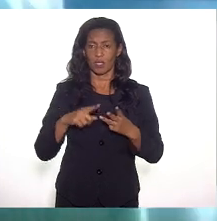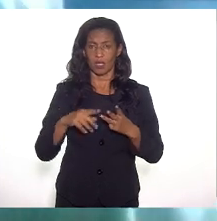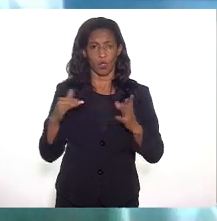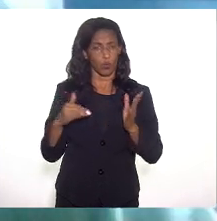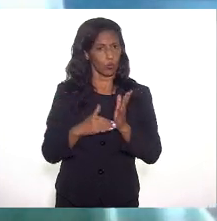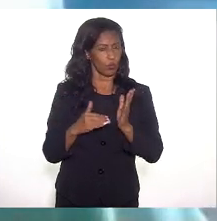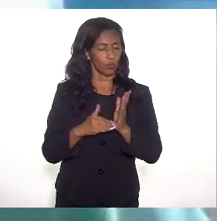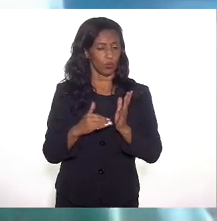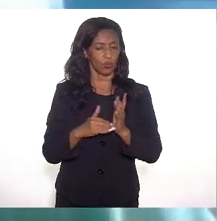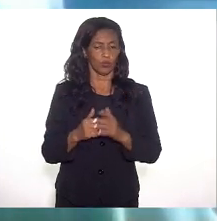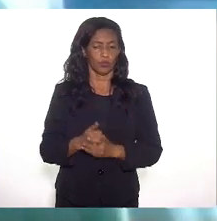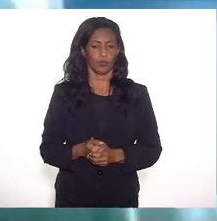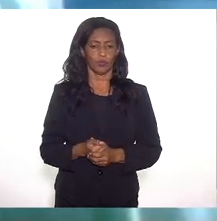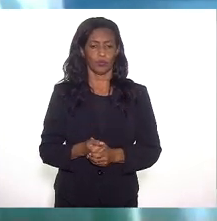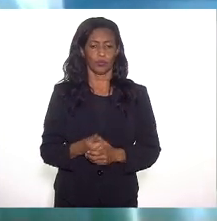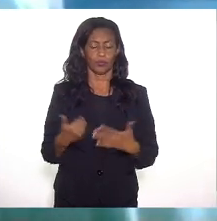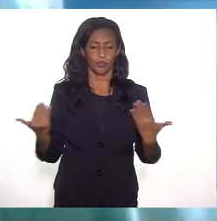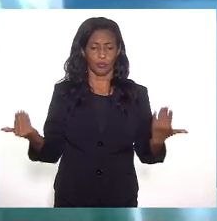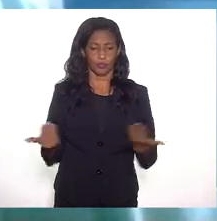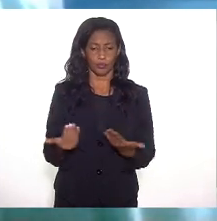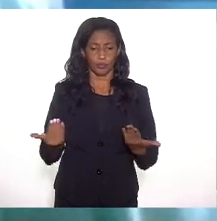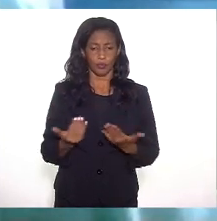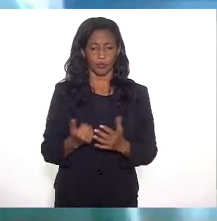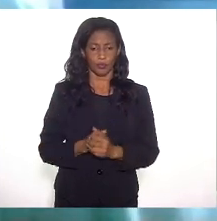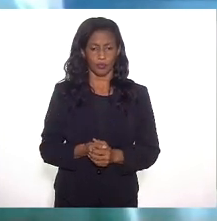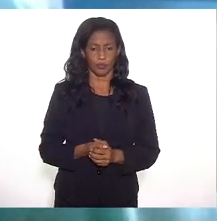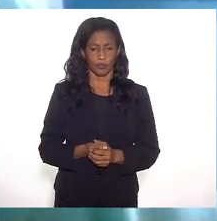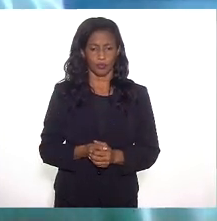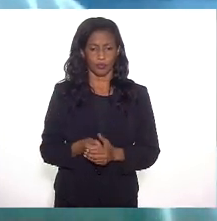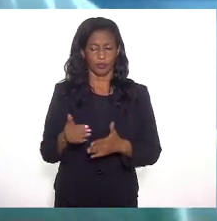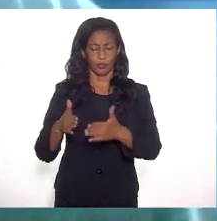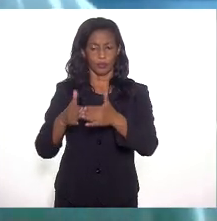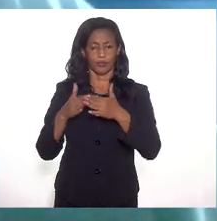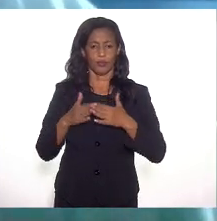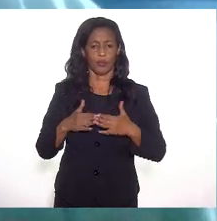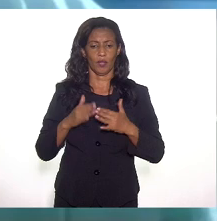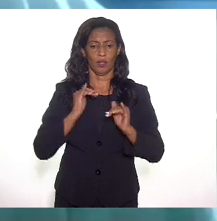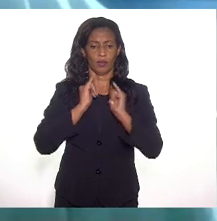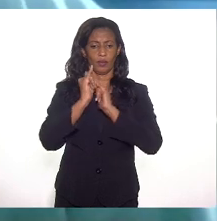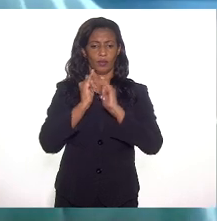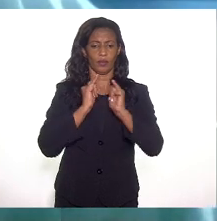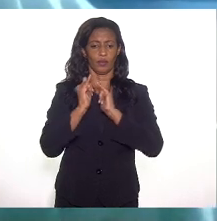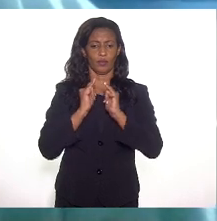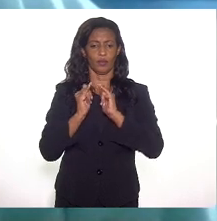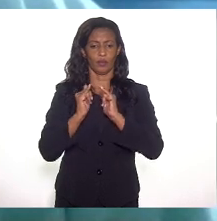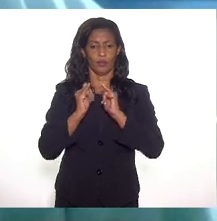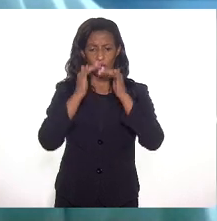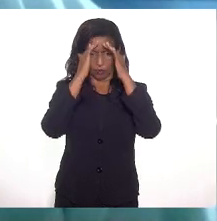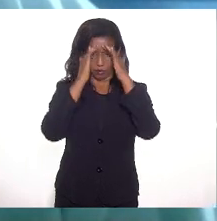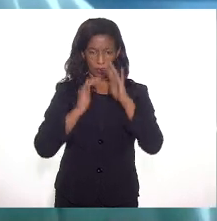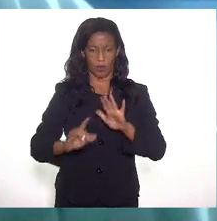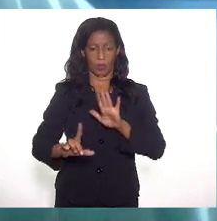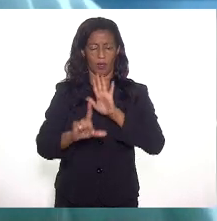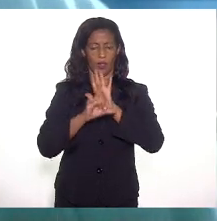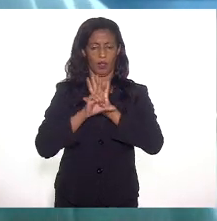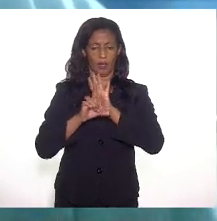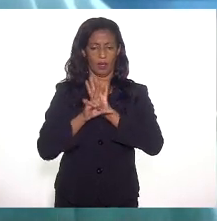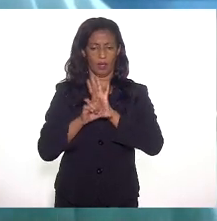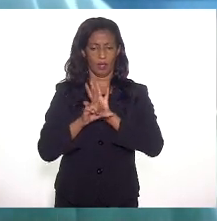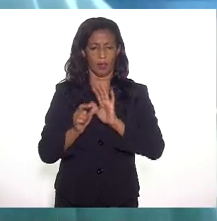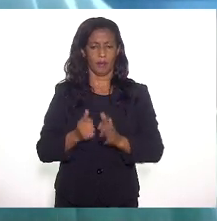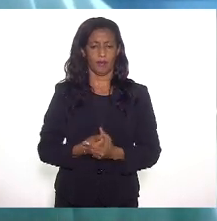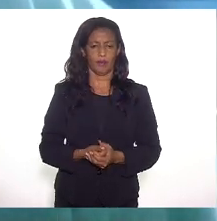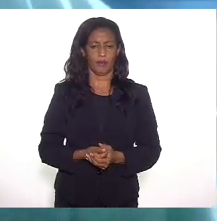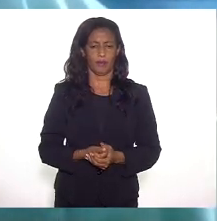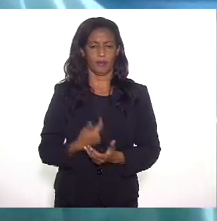último ponto, presidente, eu lhe mandei hoje, é uma solicitação de informação para o cumprimento da lei de cuidados paliativos.